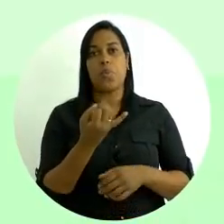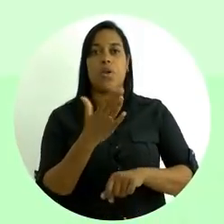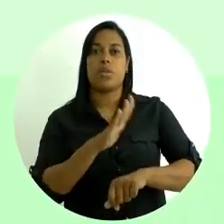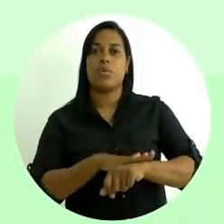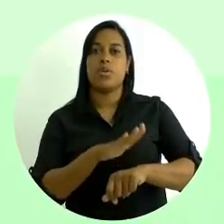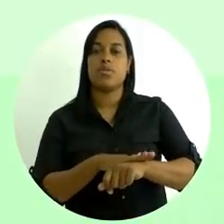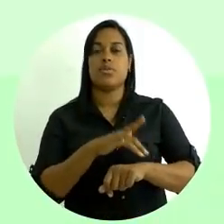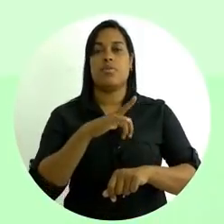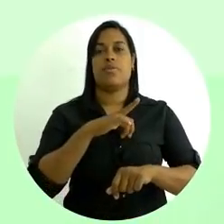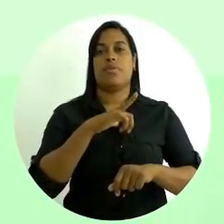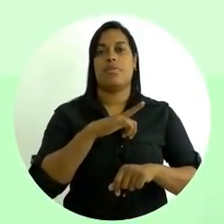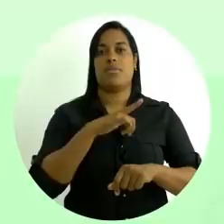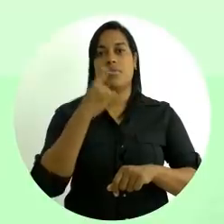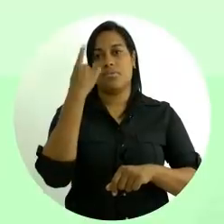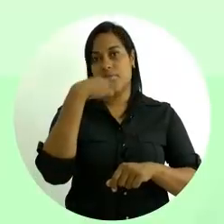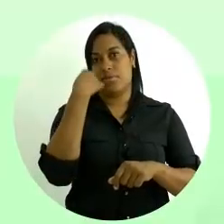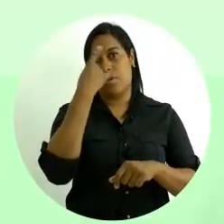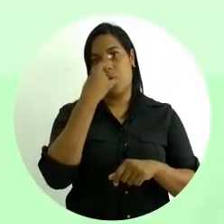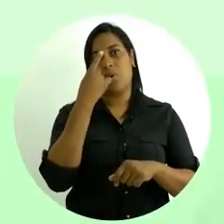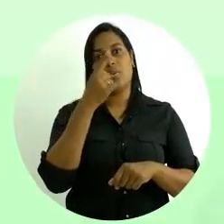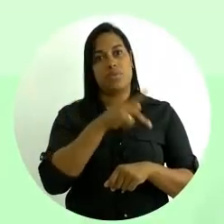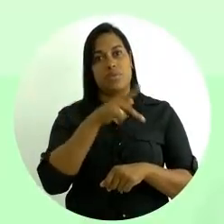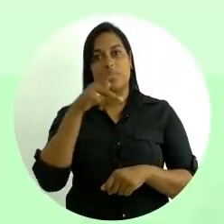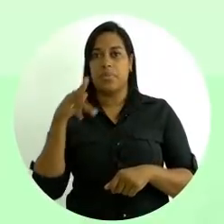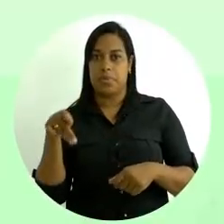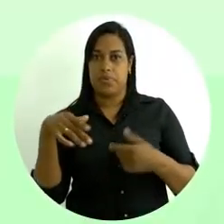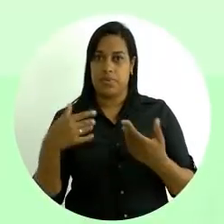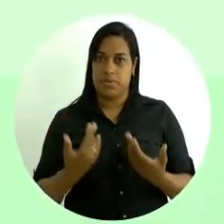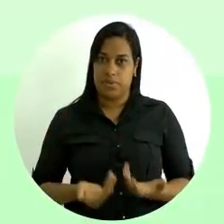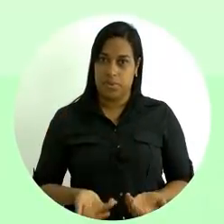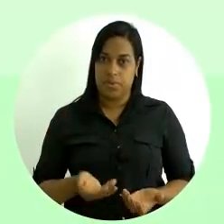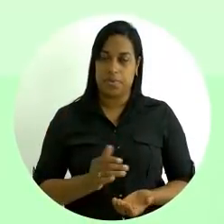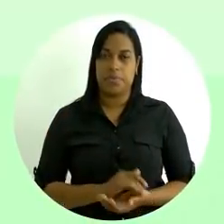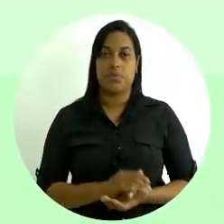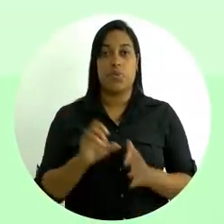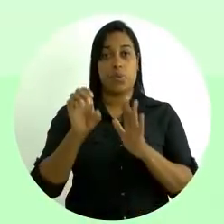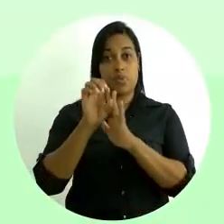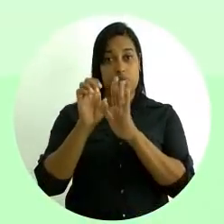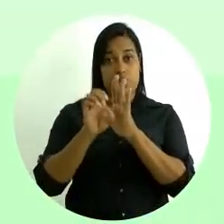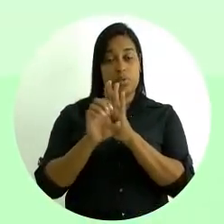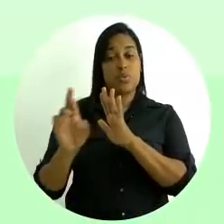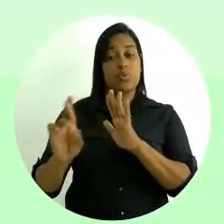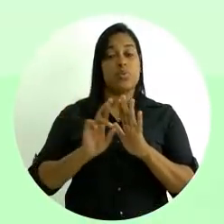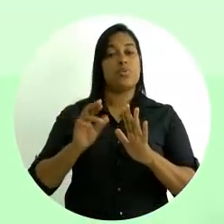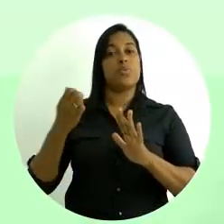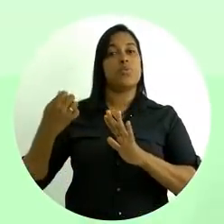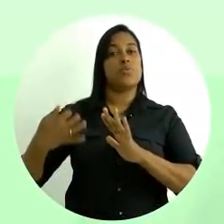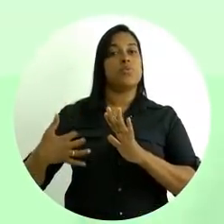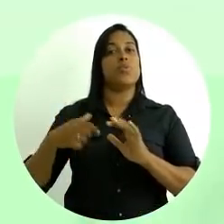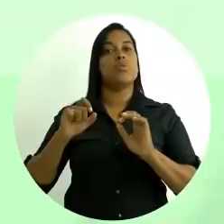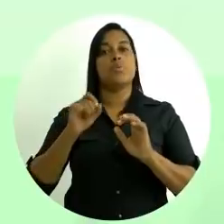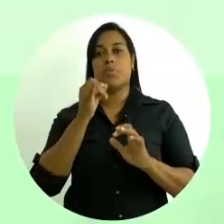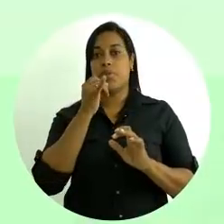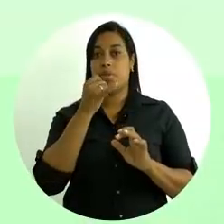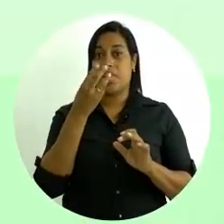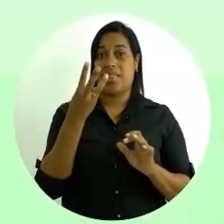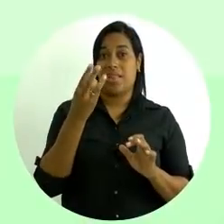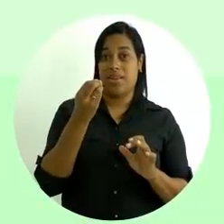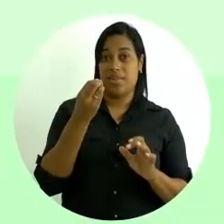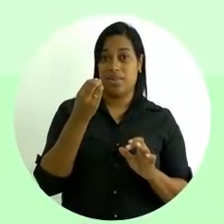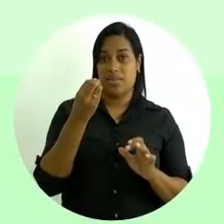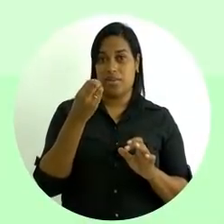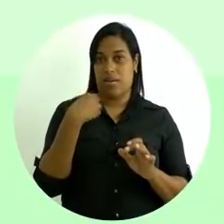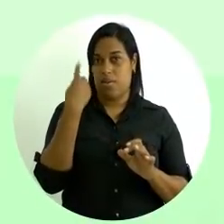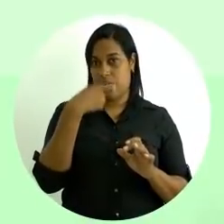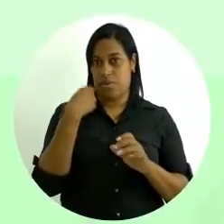que duração terá essa carga horária mínima do professor? Então, o Estatuto responde dizendo 30